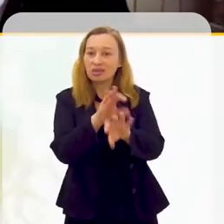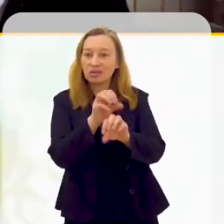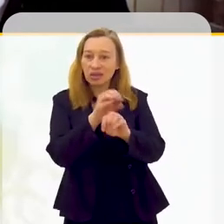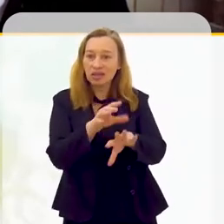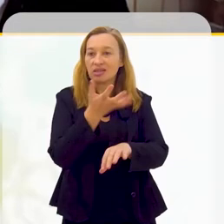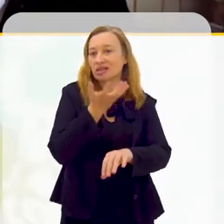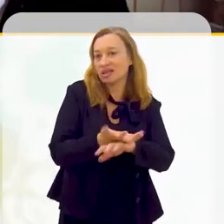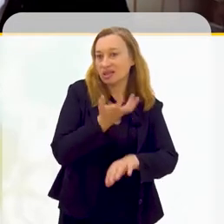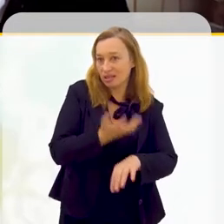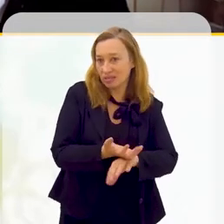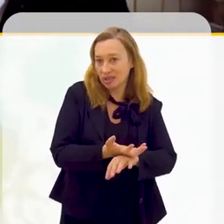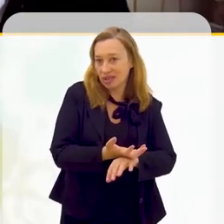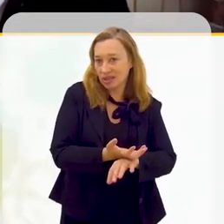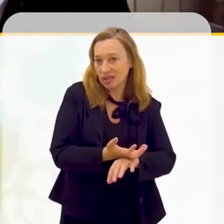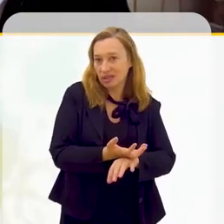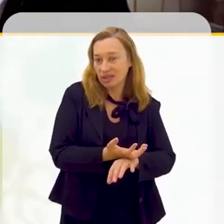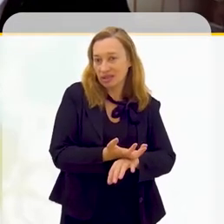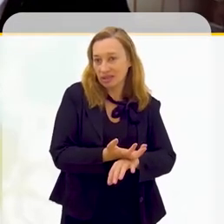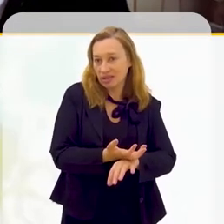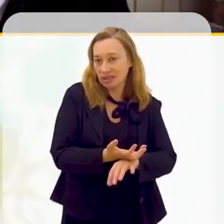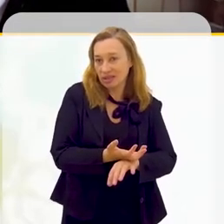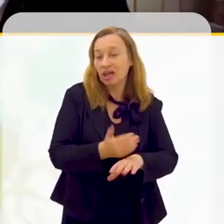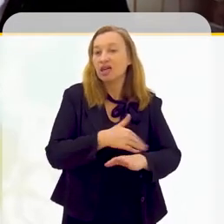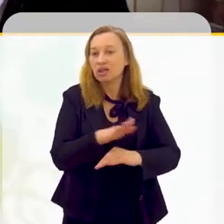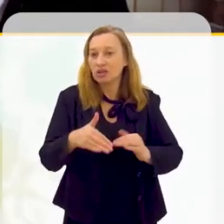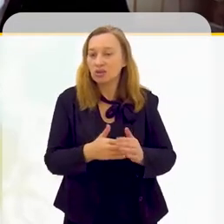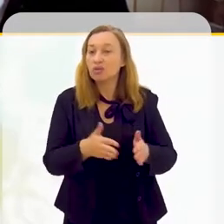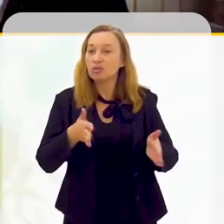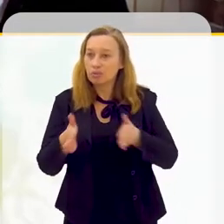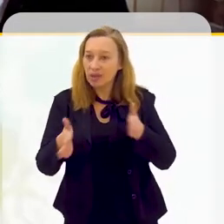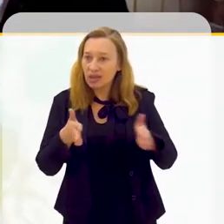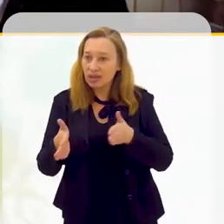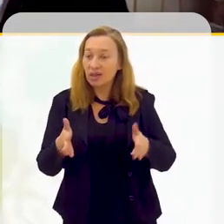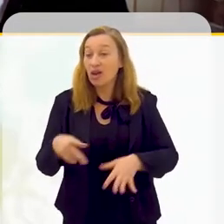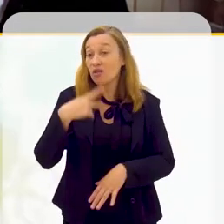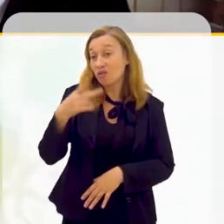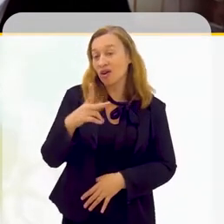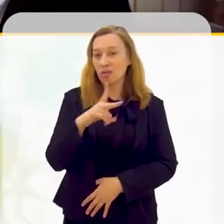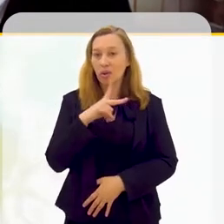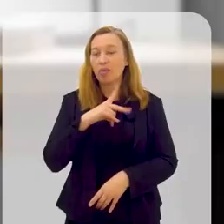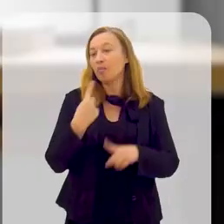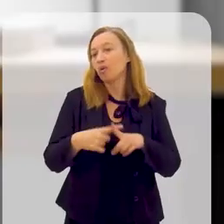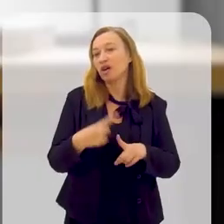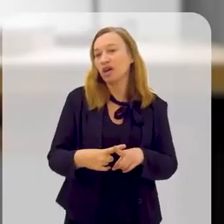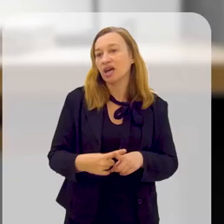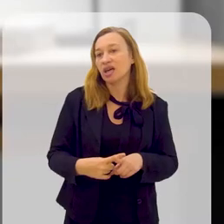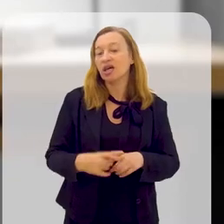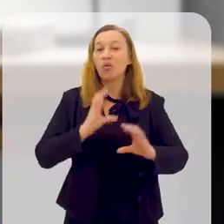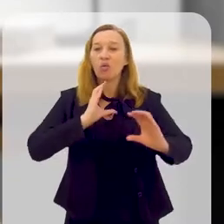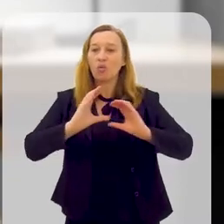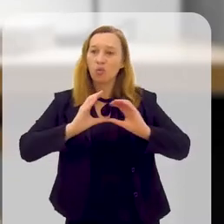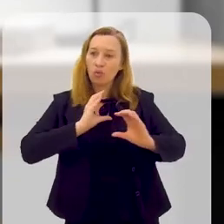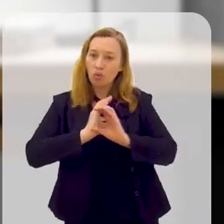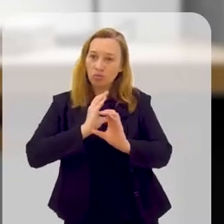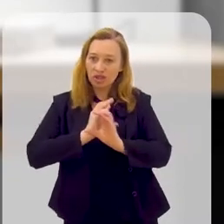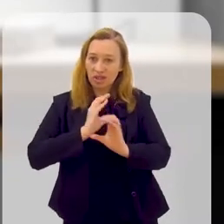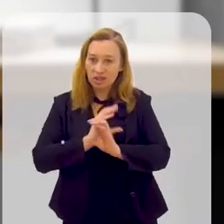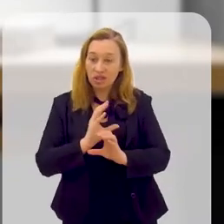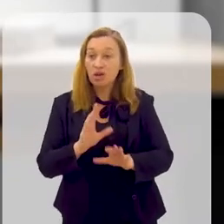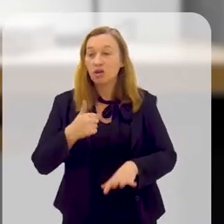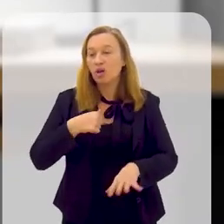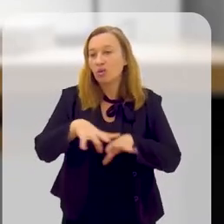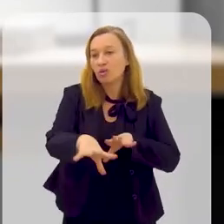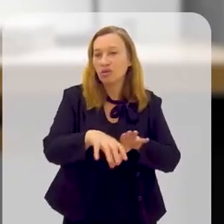inclusão educação essa disciplina em todos os períodos eu falo por conta própria por conta da